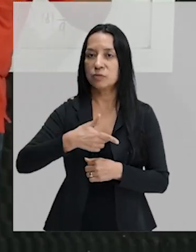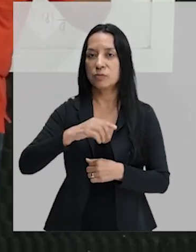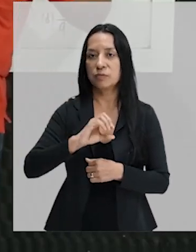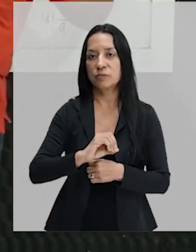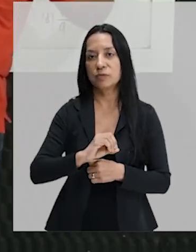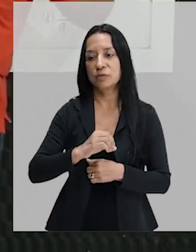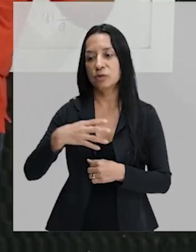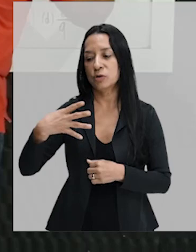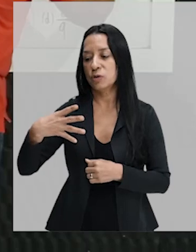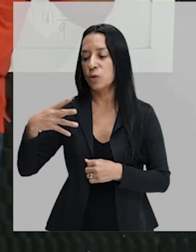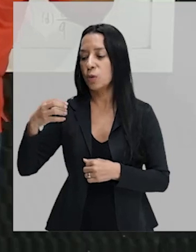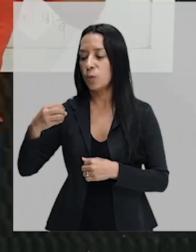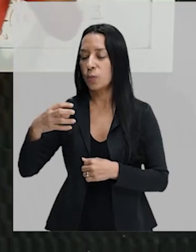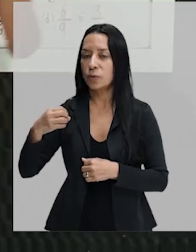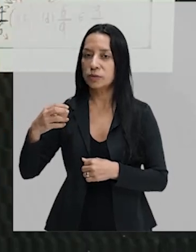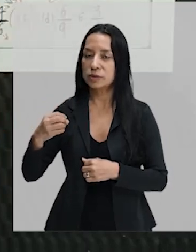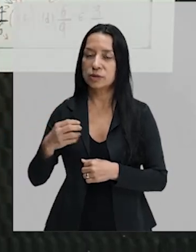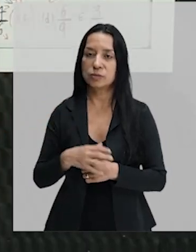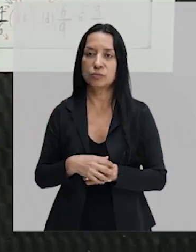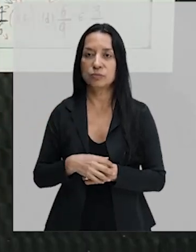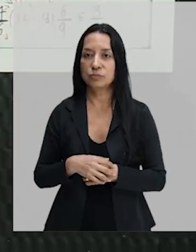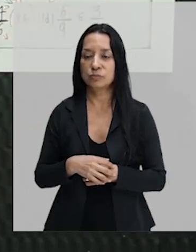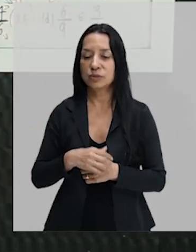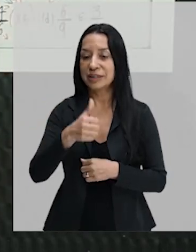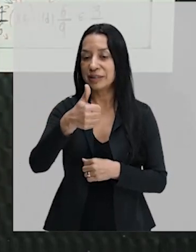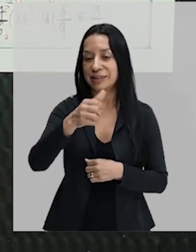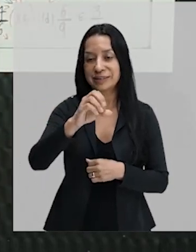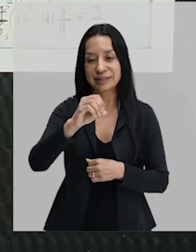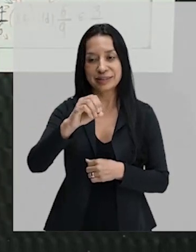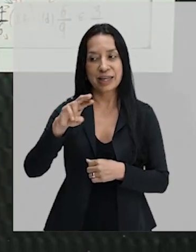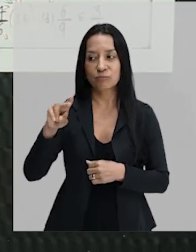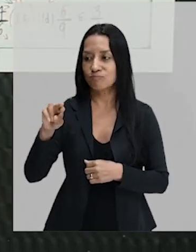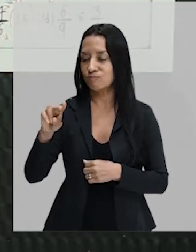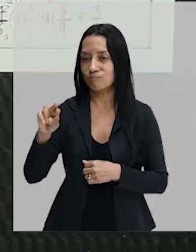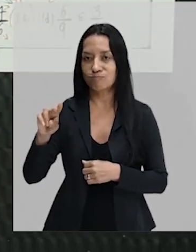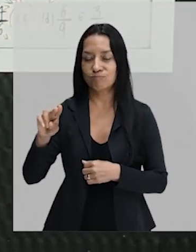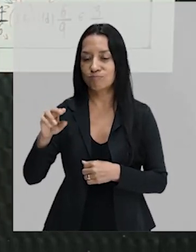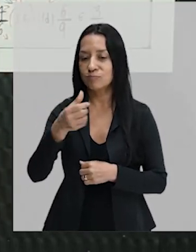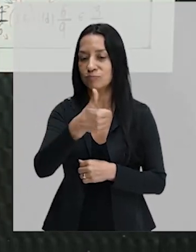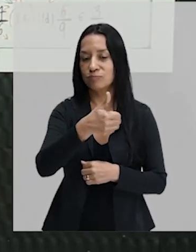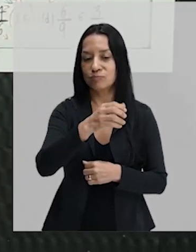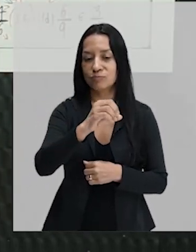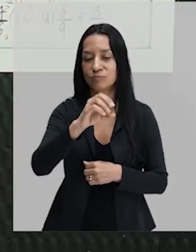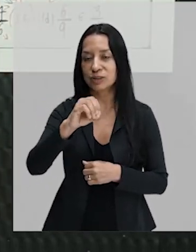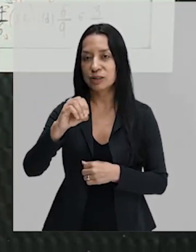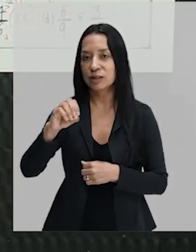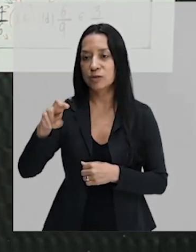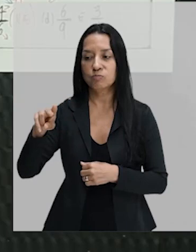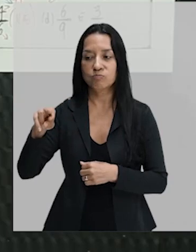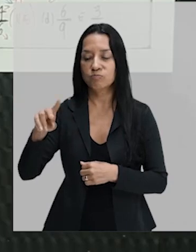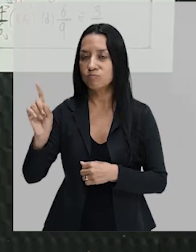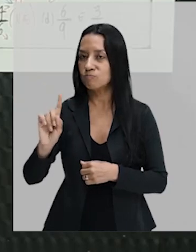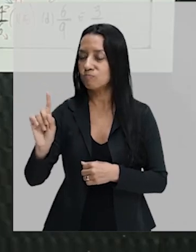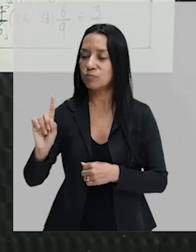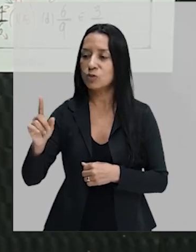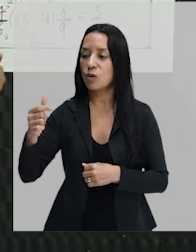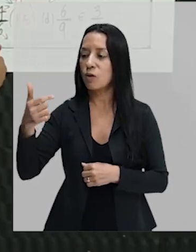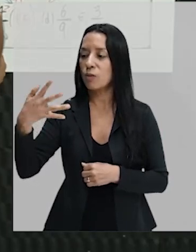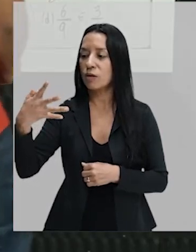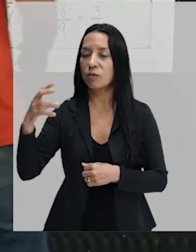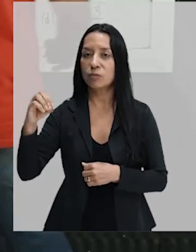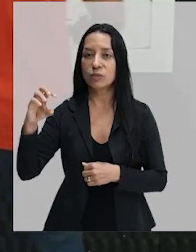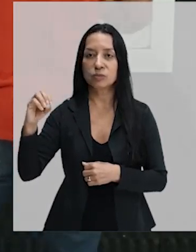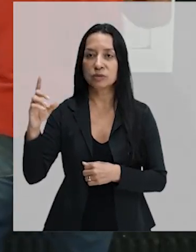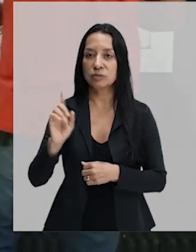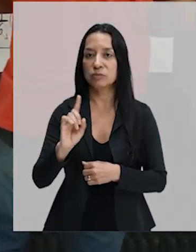vai dar 400. E 100 não é igual a 400, né? 100 não é igual a 400. Então aqui não é